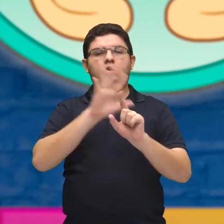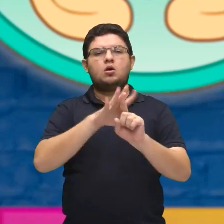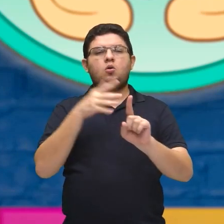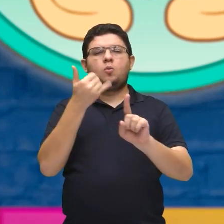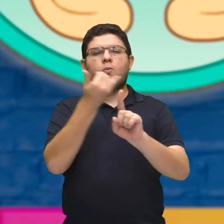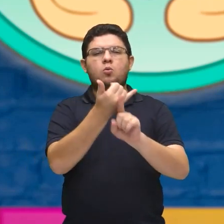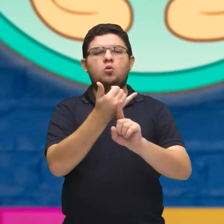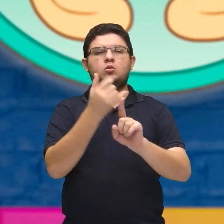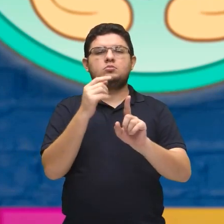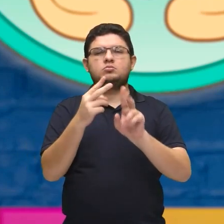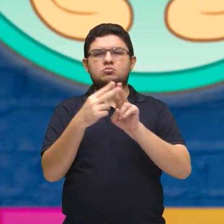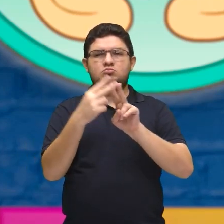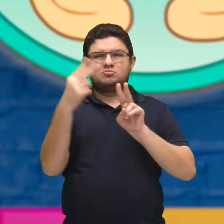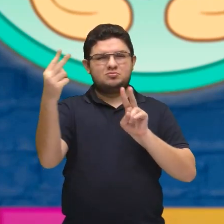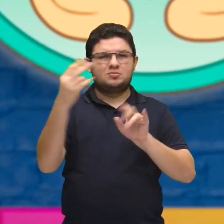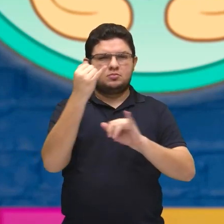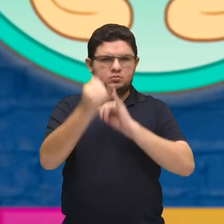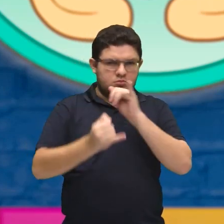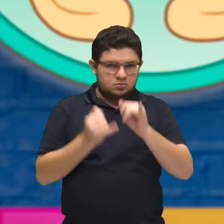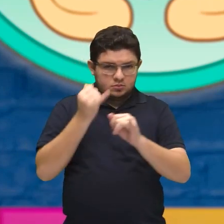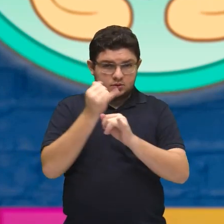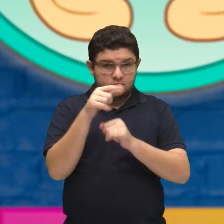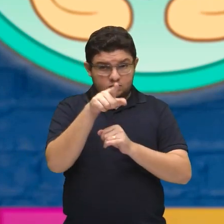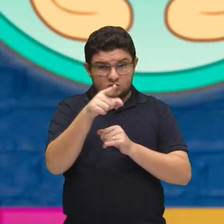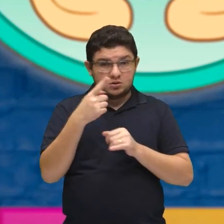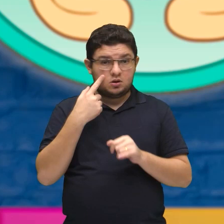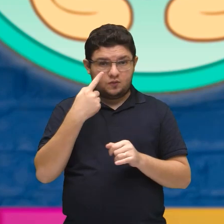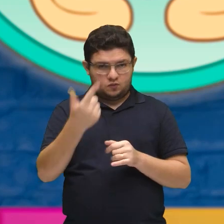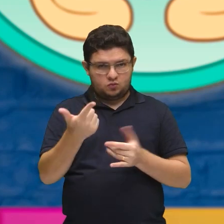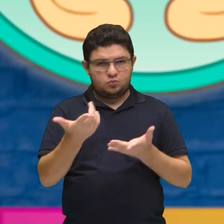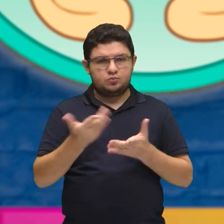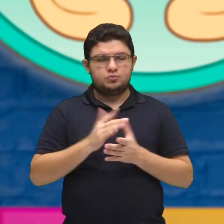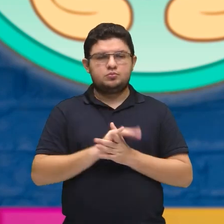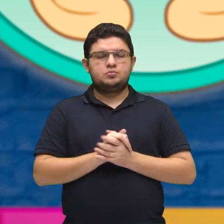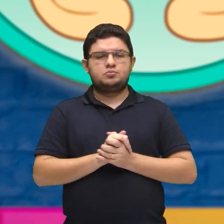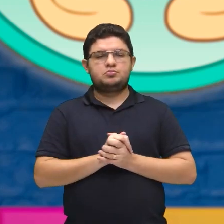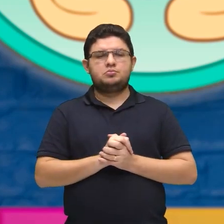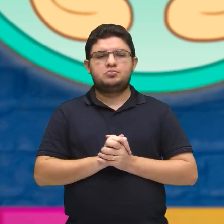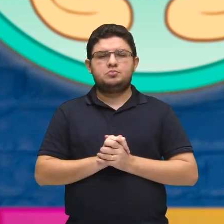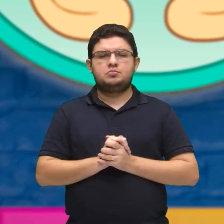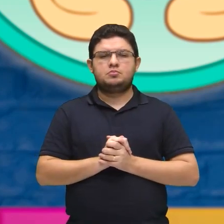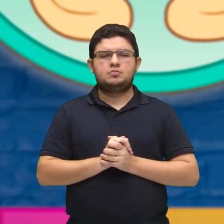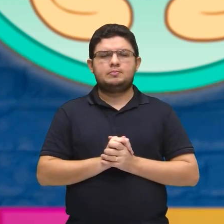Você já presenciou um cyberbullying? Você já